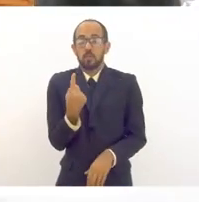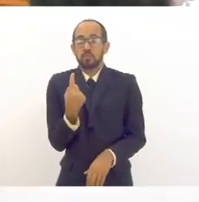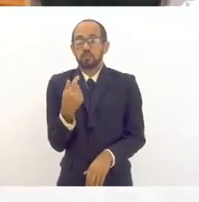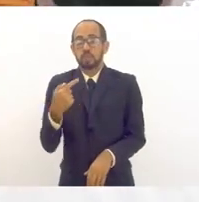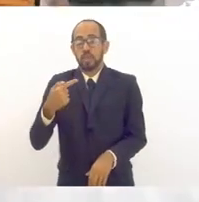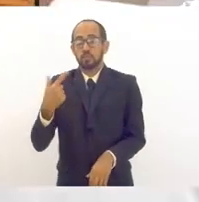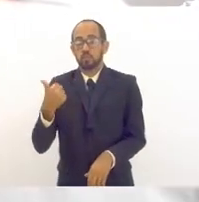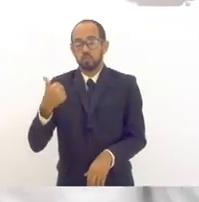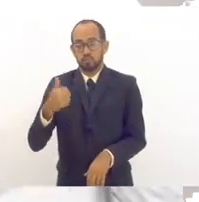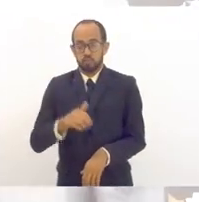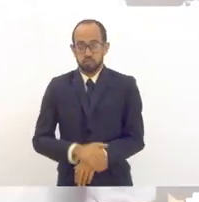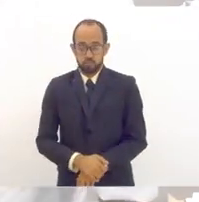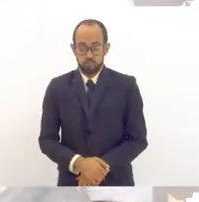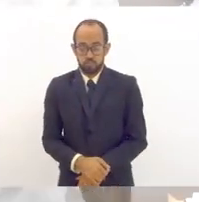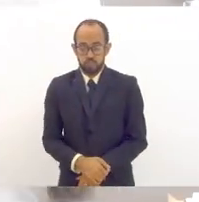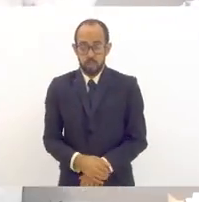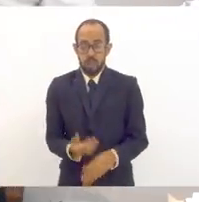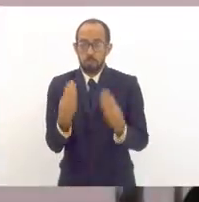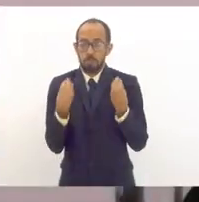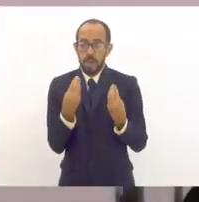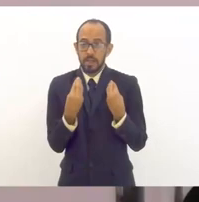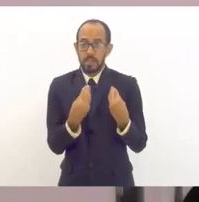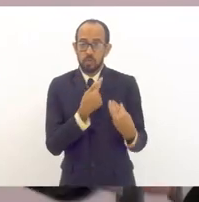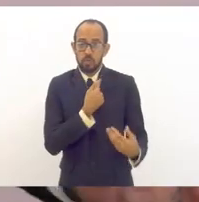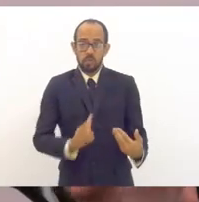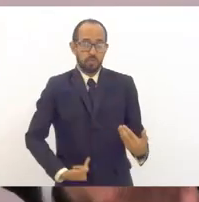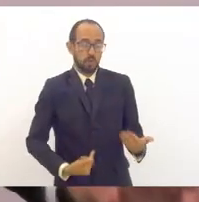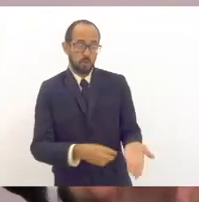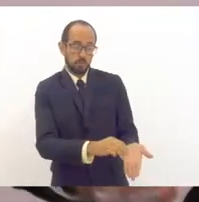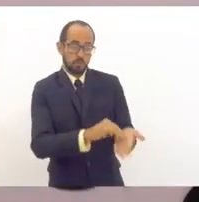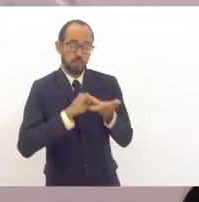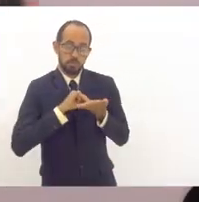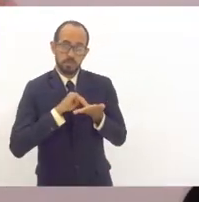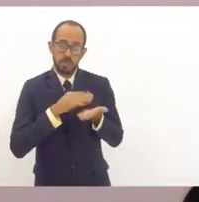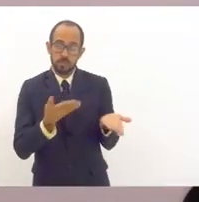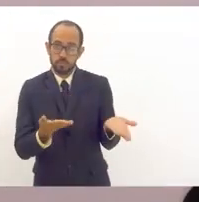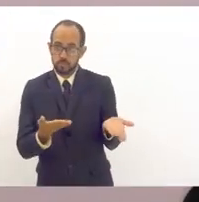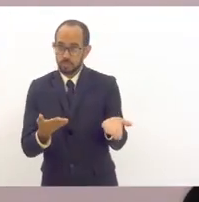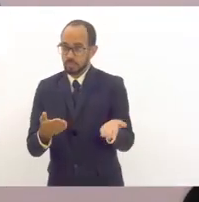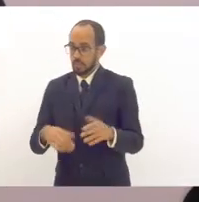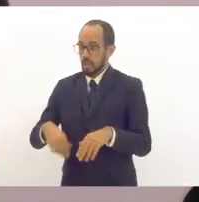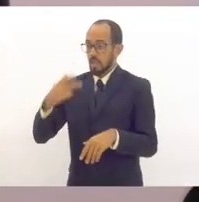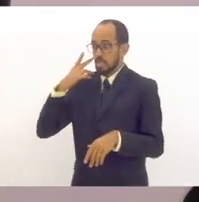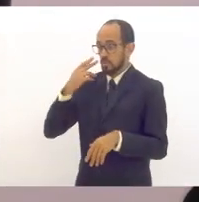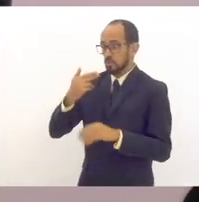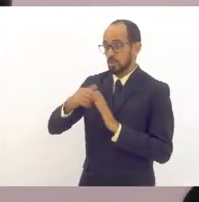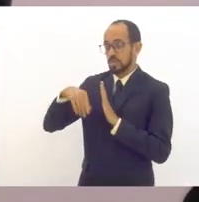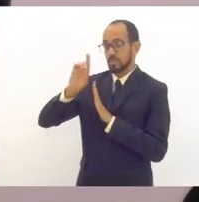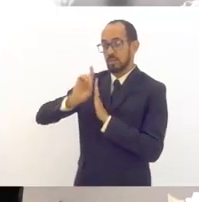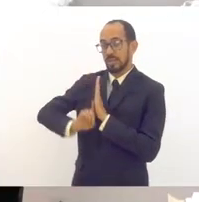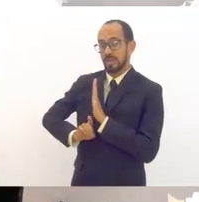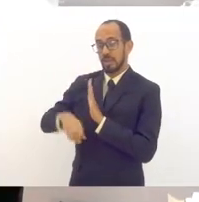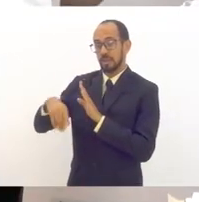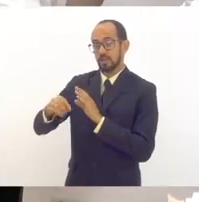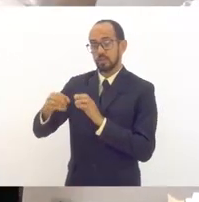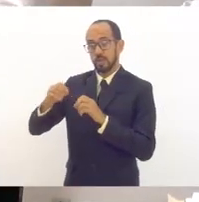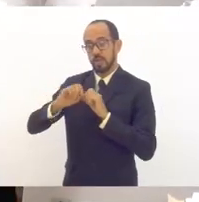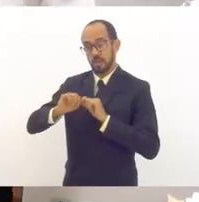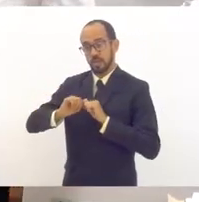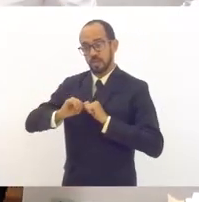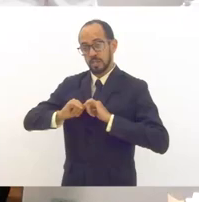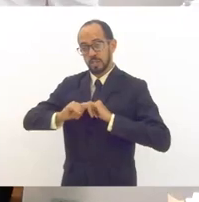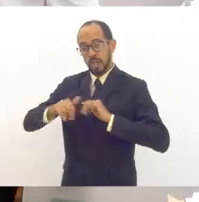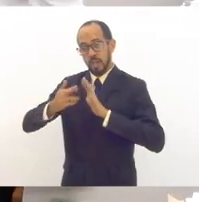não por que que estão por que que o governador ia mandar mensagem 6171 a natureza do decreto ele dá publicidade aquilo que a norma geral